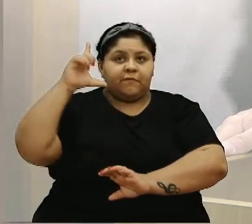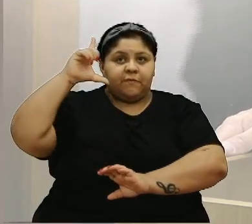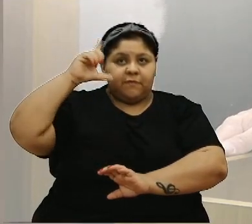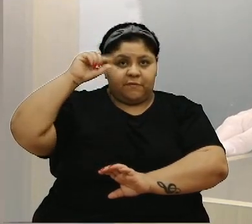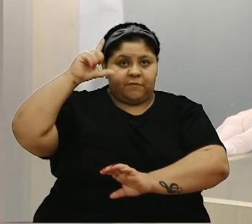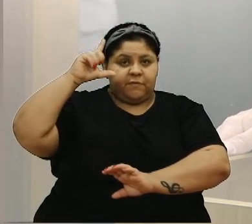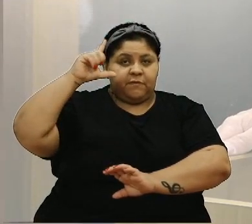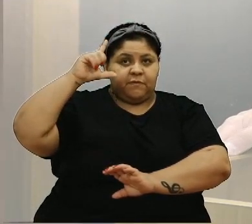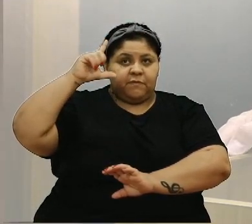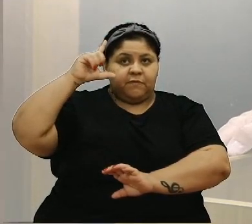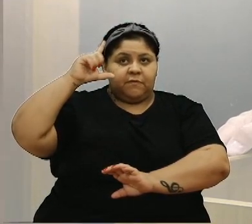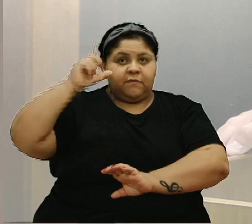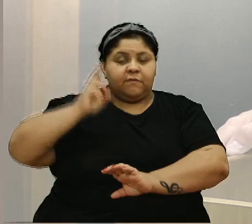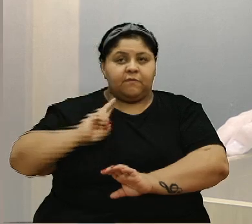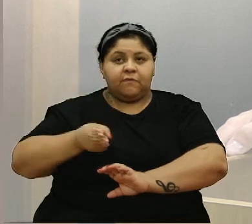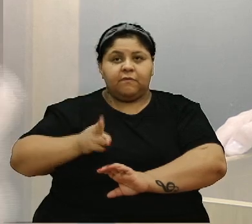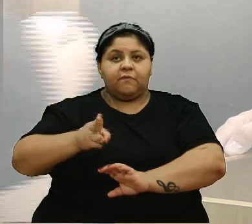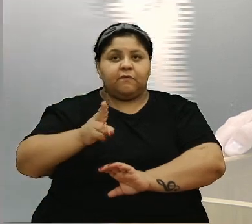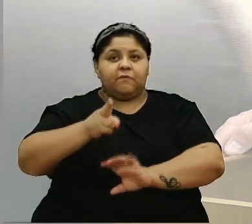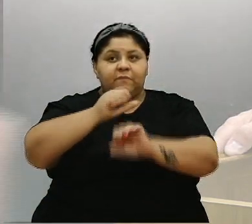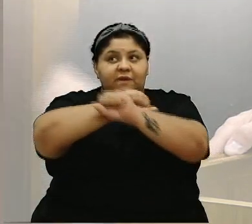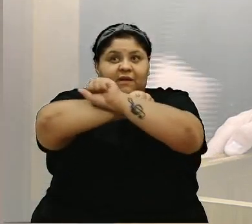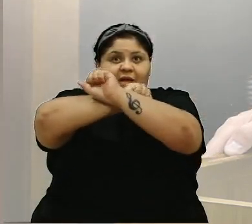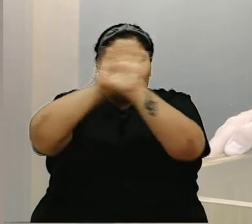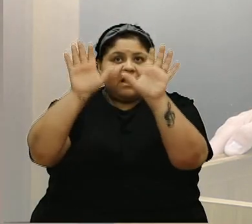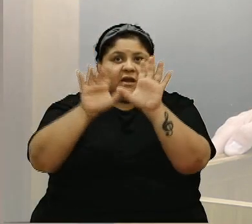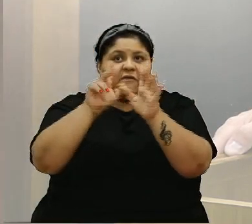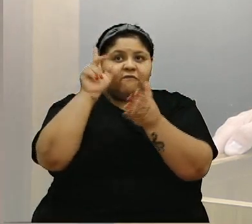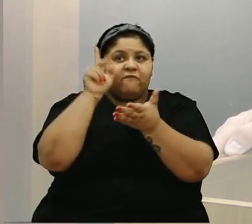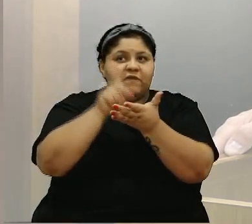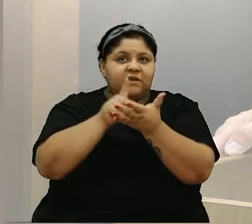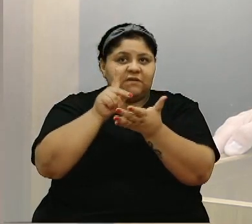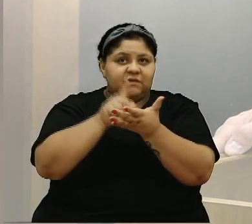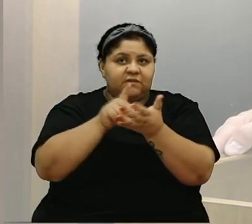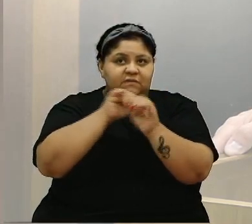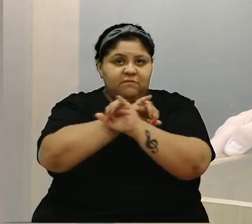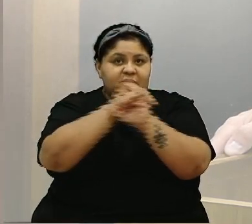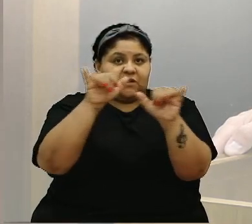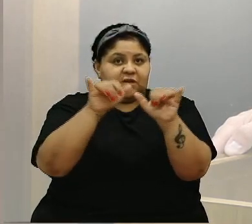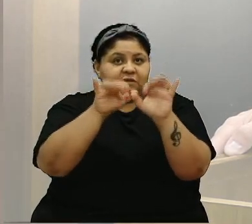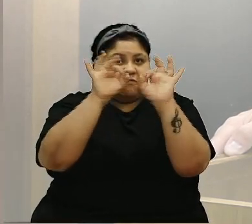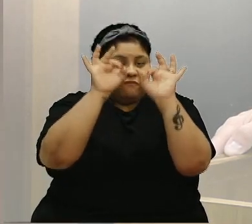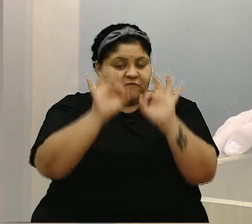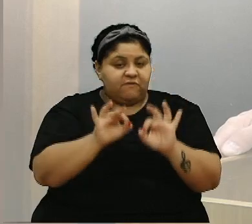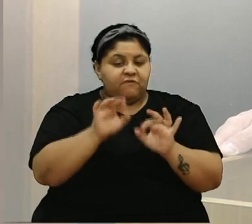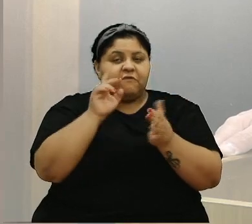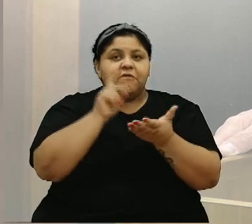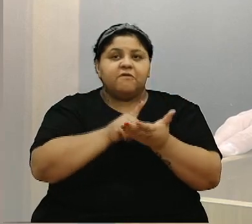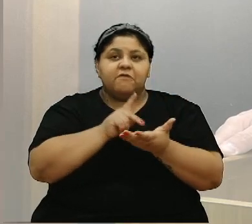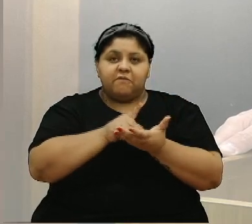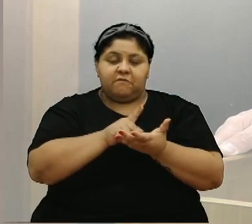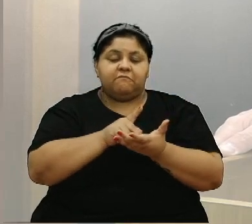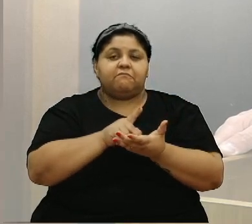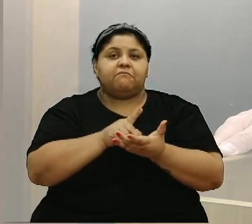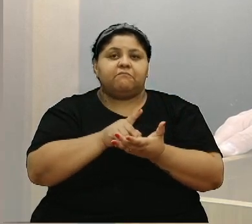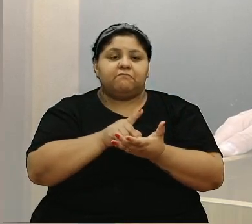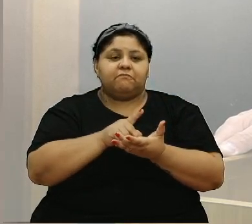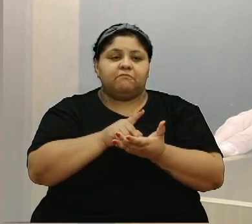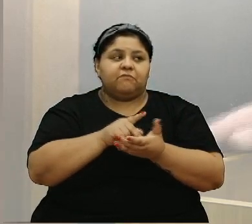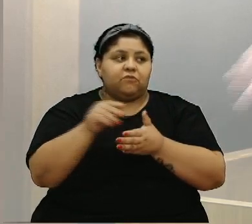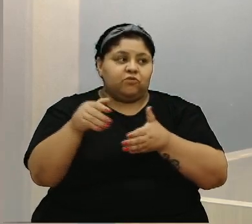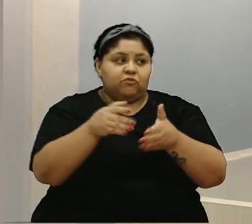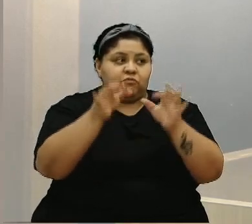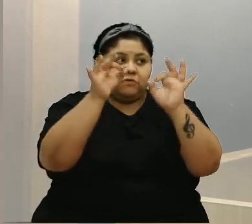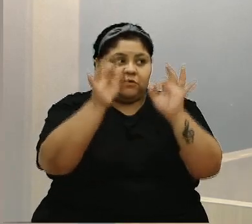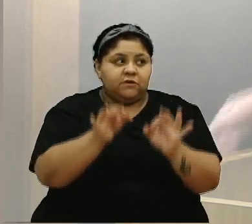tá, sempre foi muito clara, honesta, uma campanha limpa e bem no rumo certo,